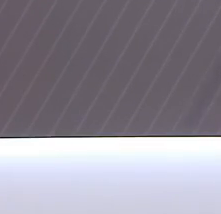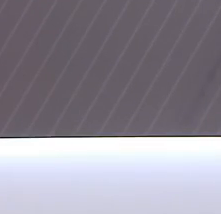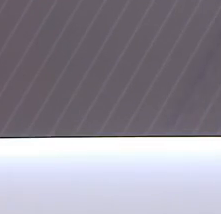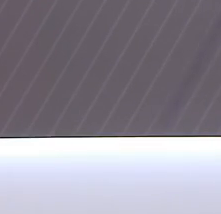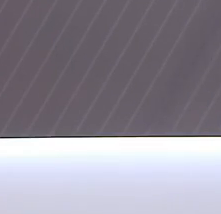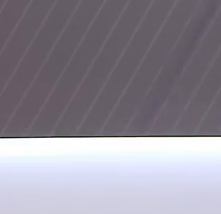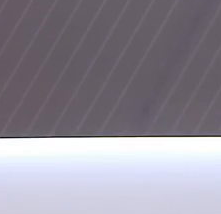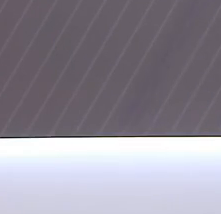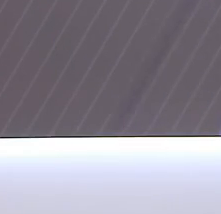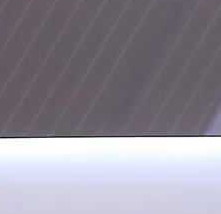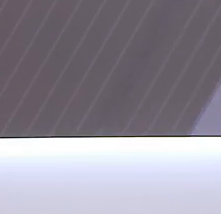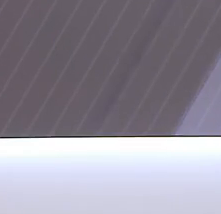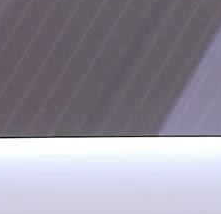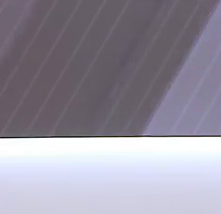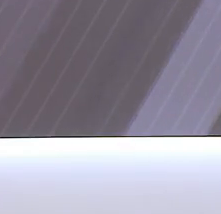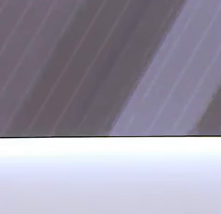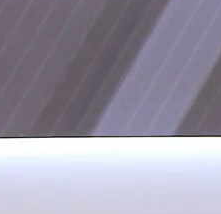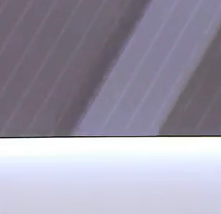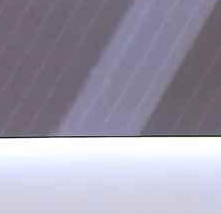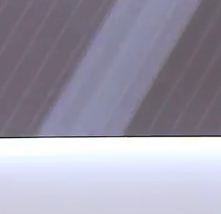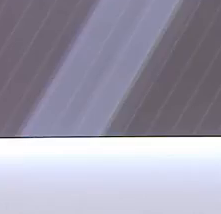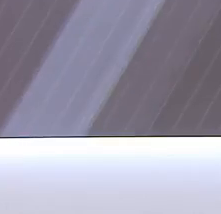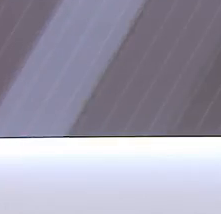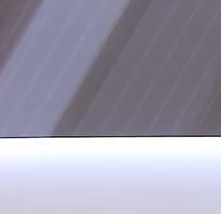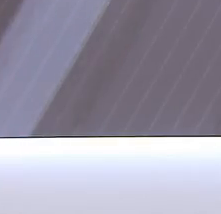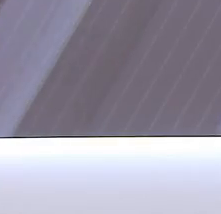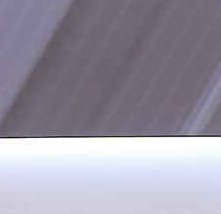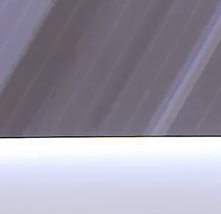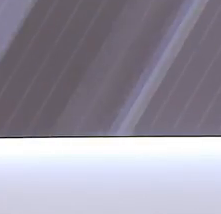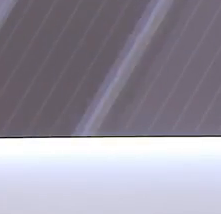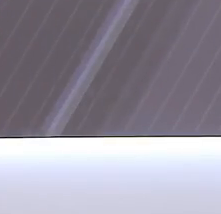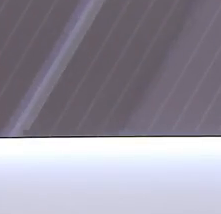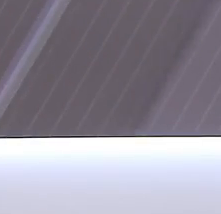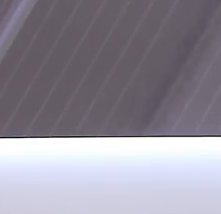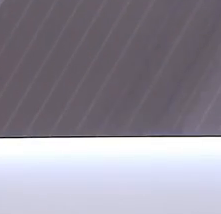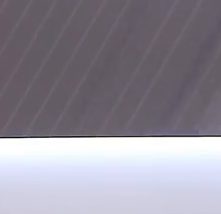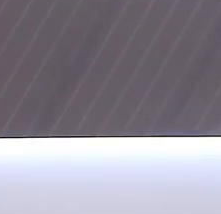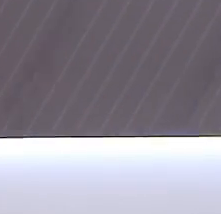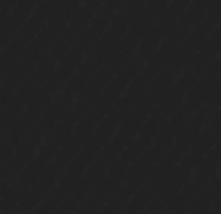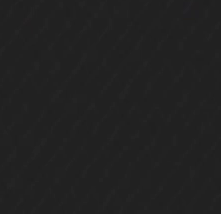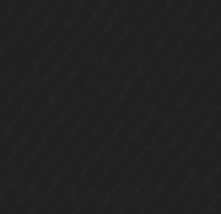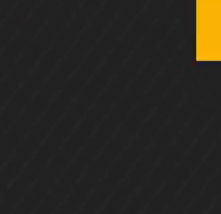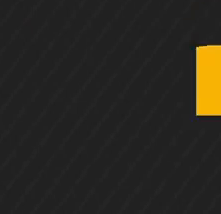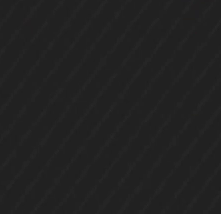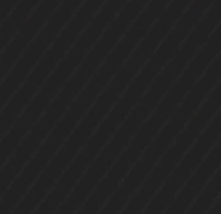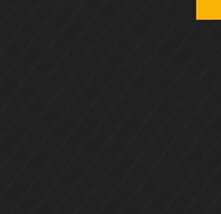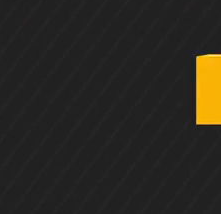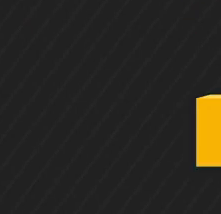reforma na Previdência Continue com a gente aqui na NBR a TV do Governo Federal